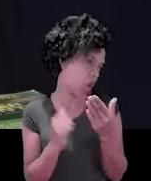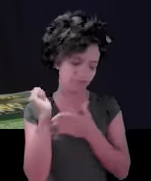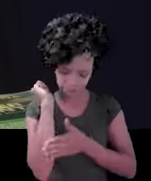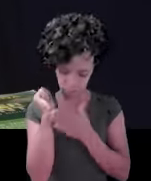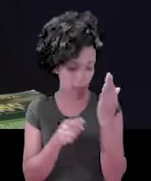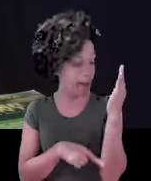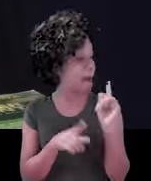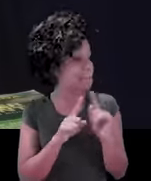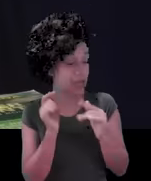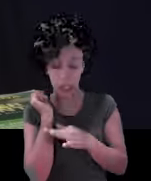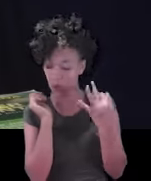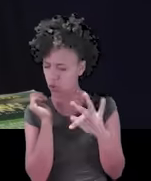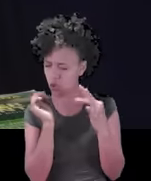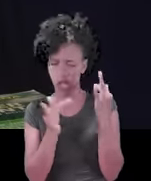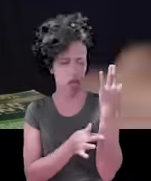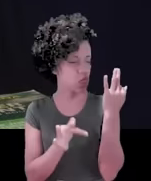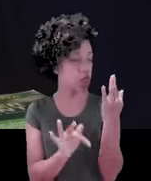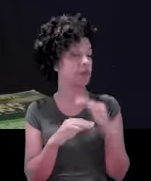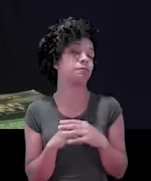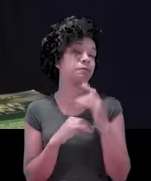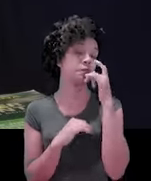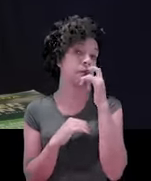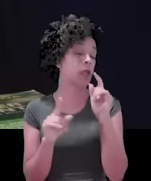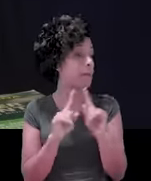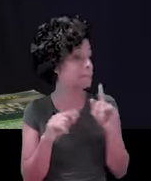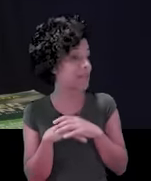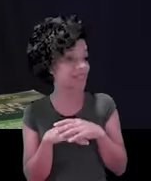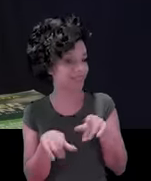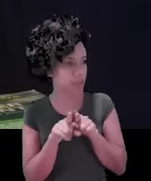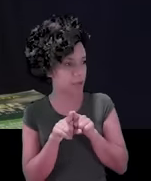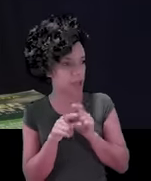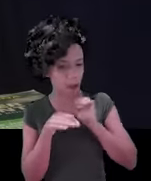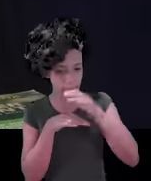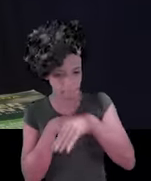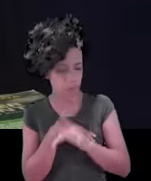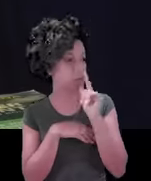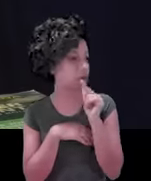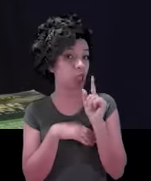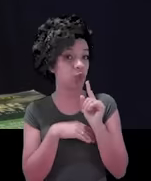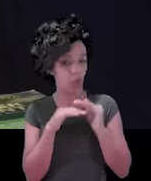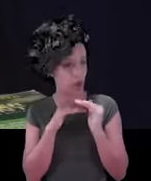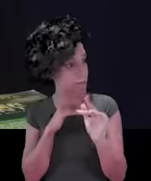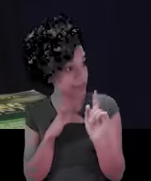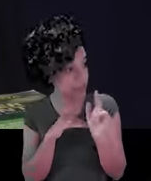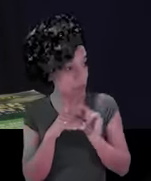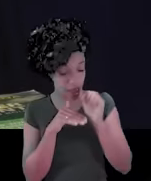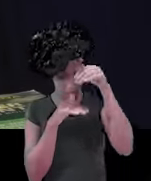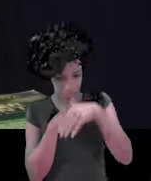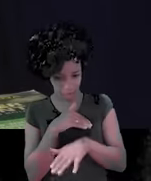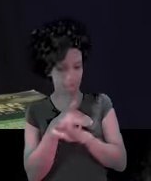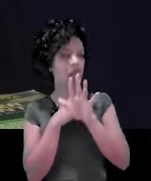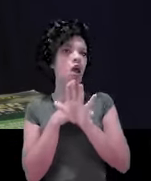melhorando mas isso aqui do dia de mágica E aí passa por rios e não era plano é